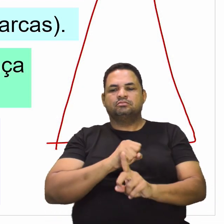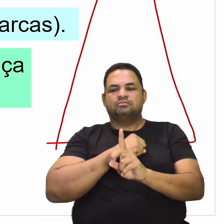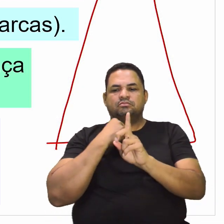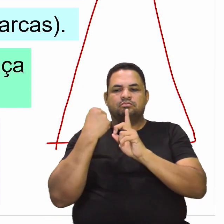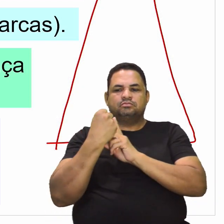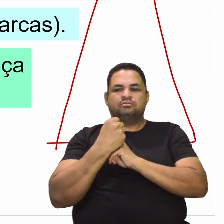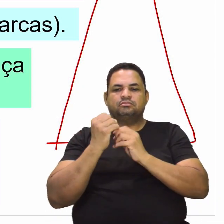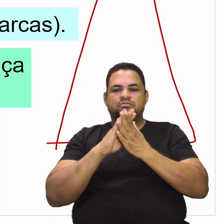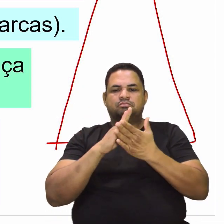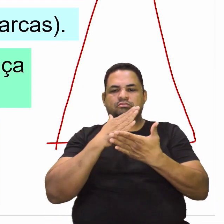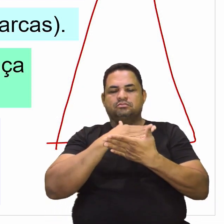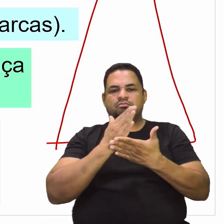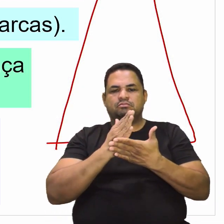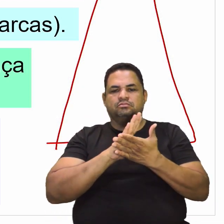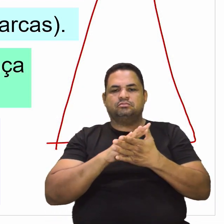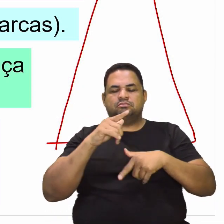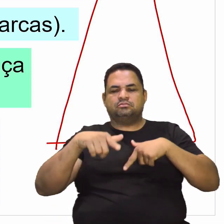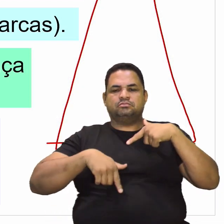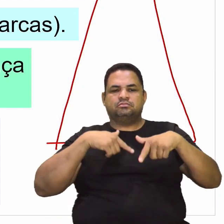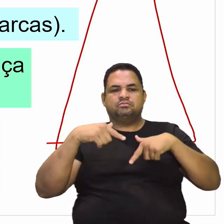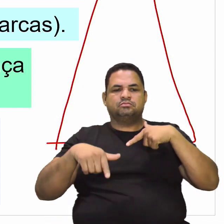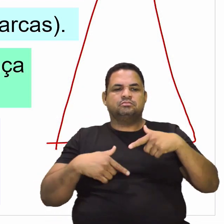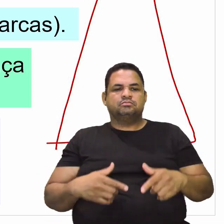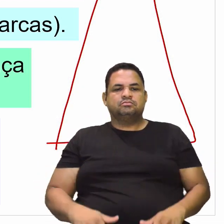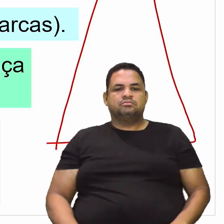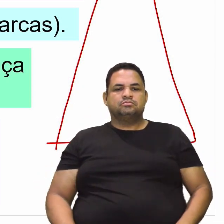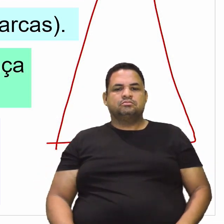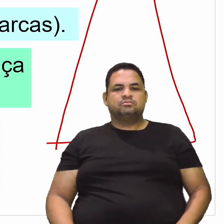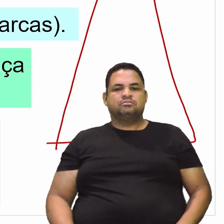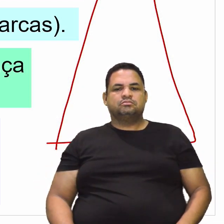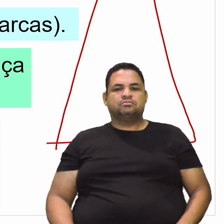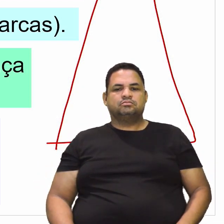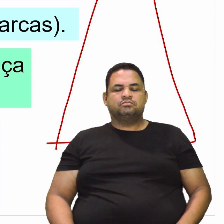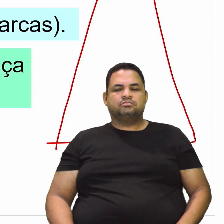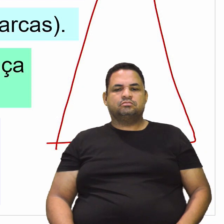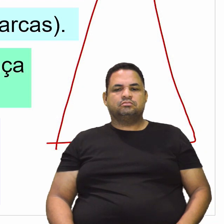social da divisão dos trabalhos durante o império.